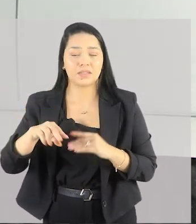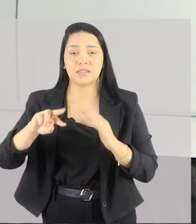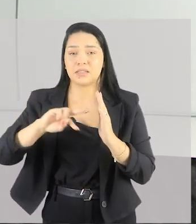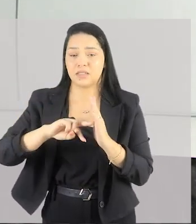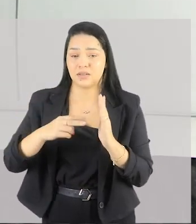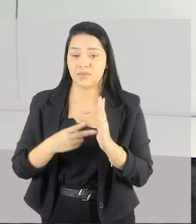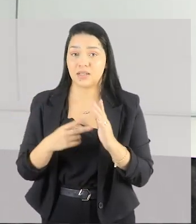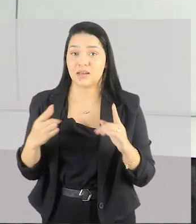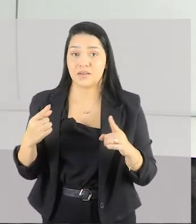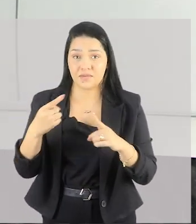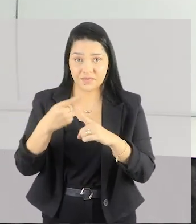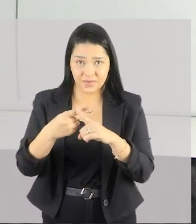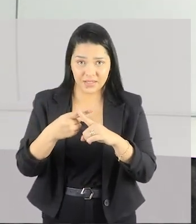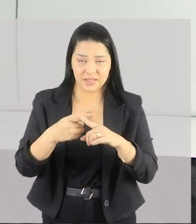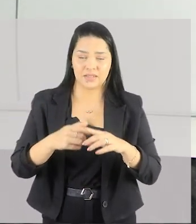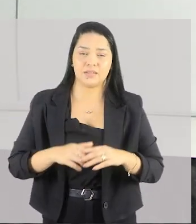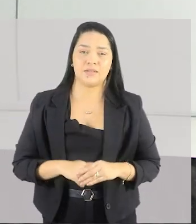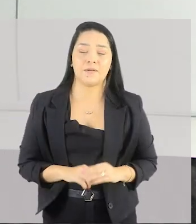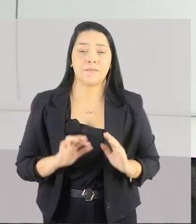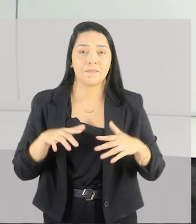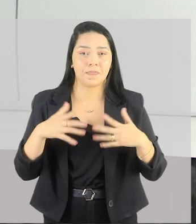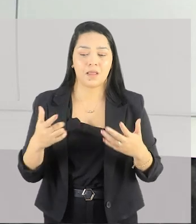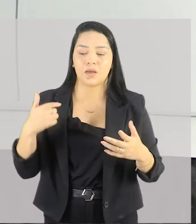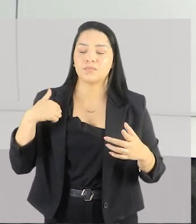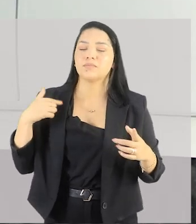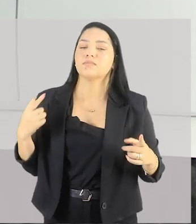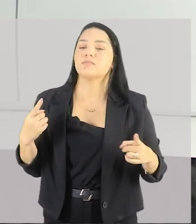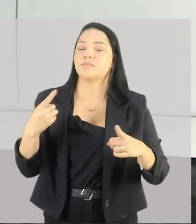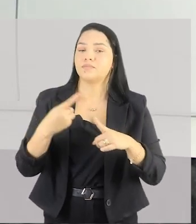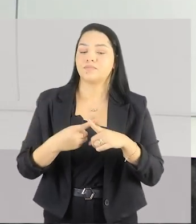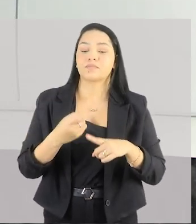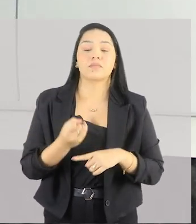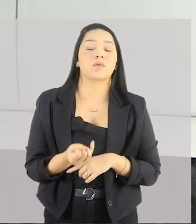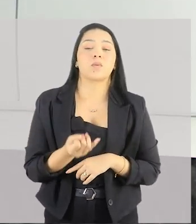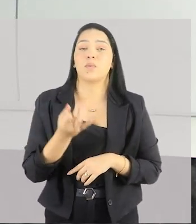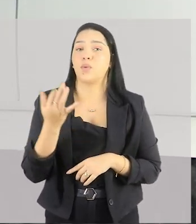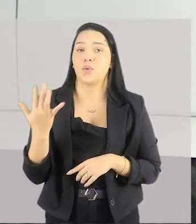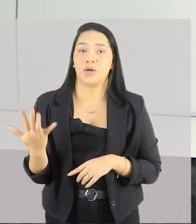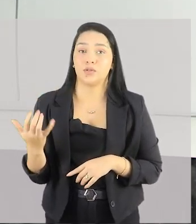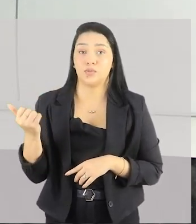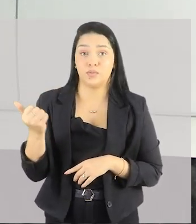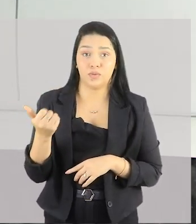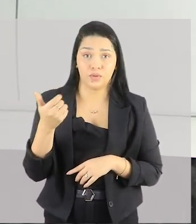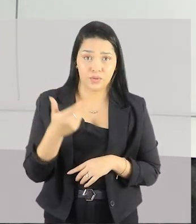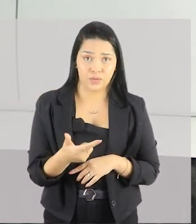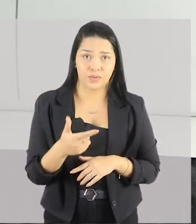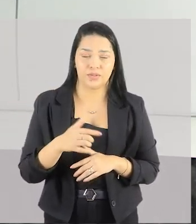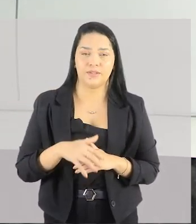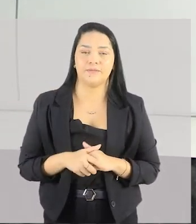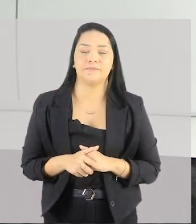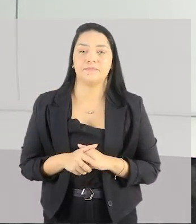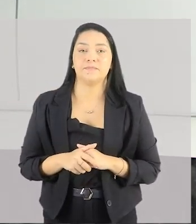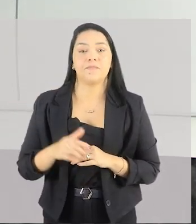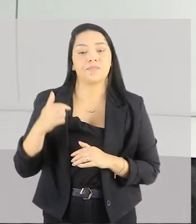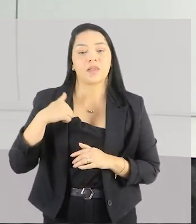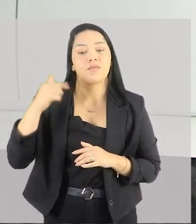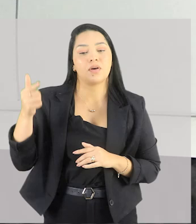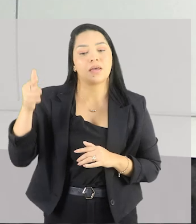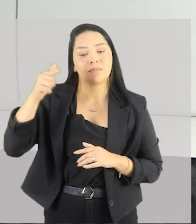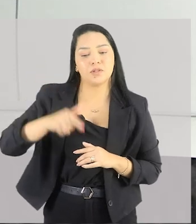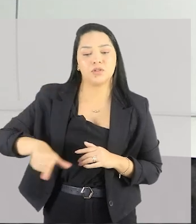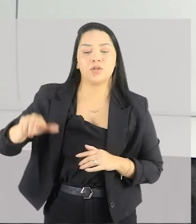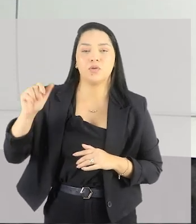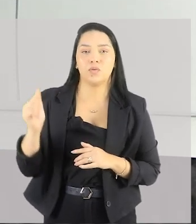significa vezes, tá? Então, eu vou multiplicar por quanto? Por 12, ok? Vou repetir aqui